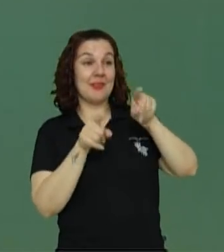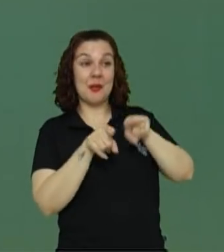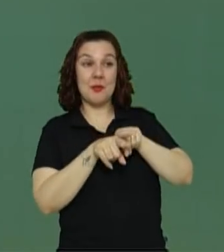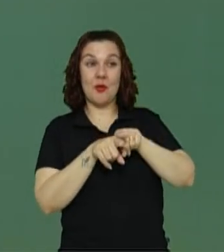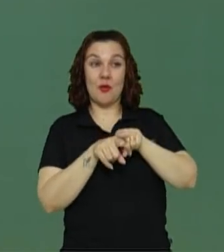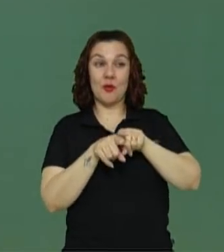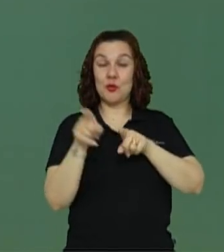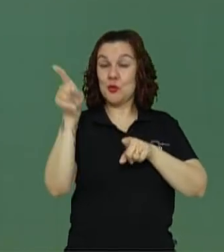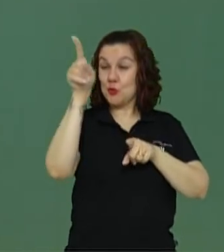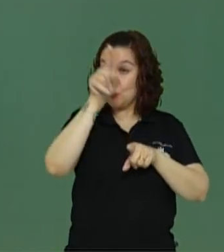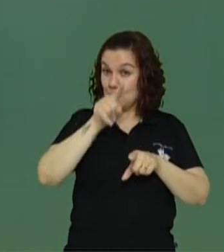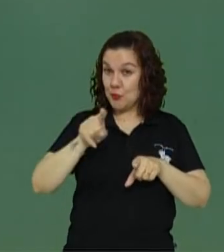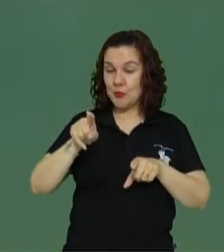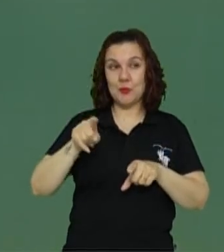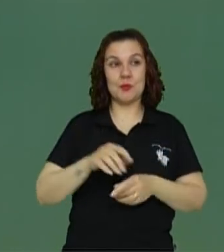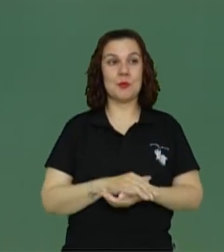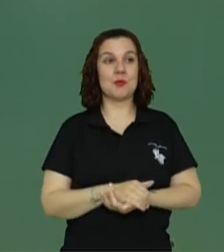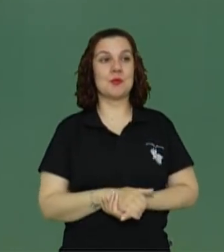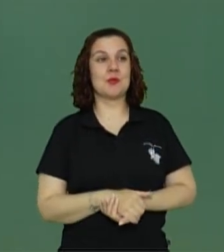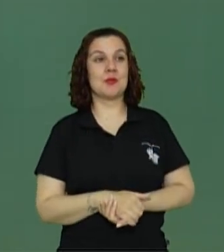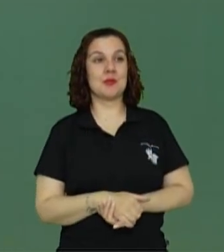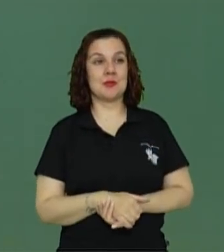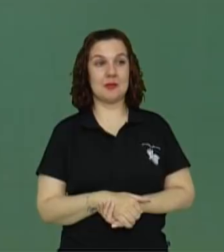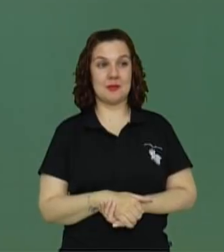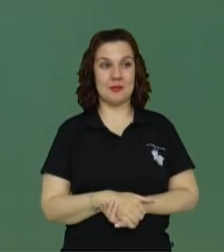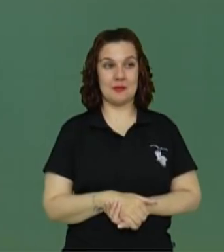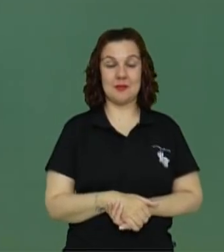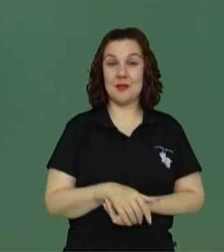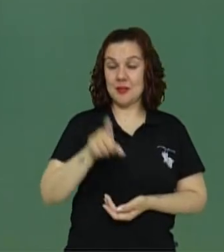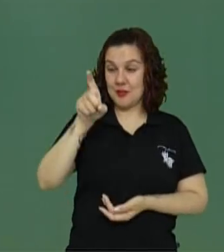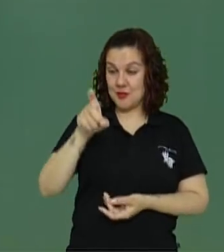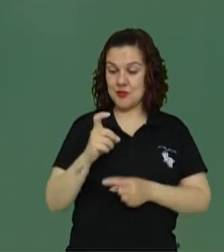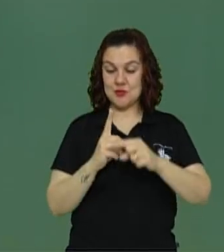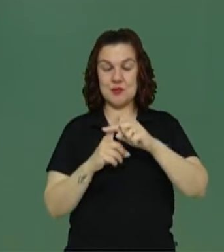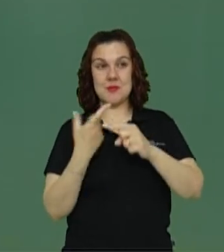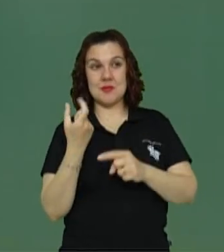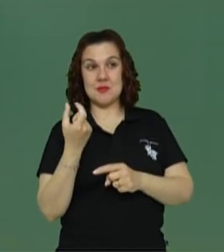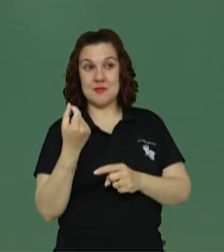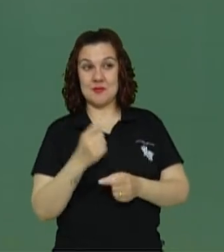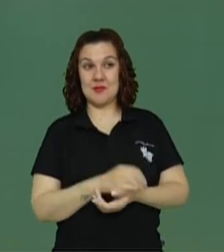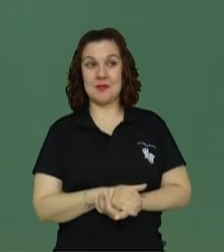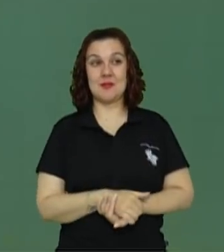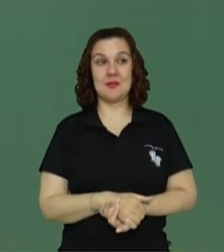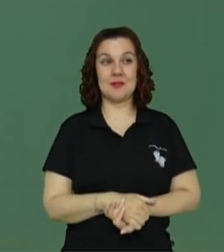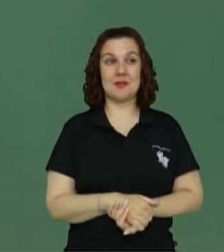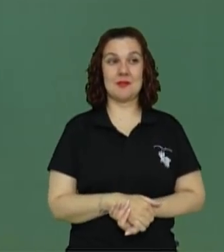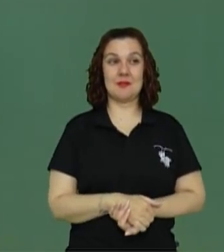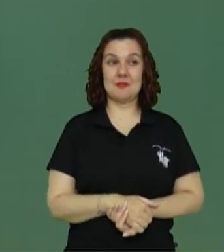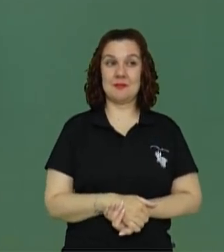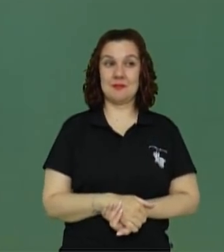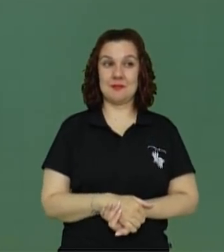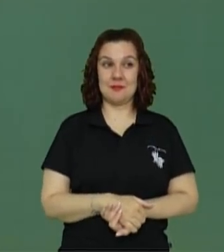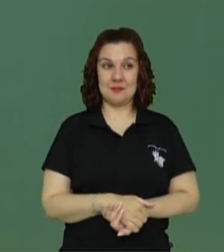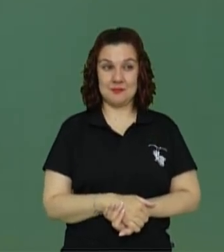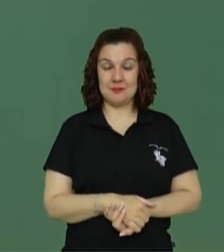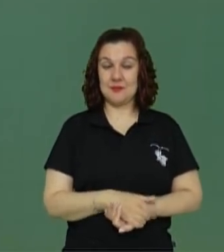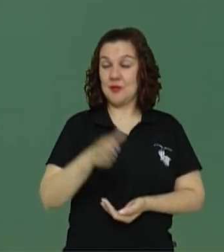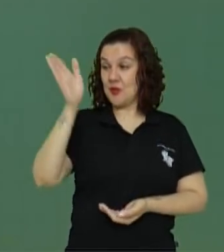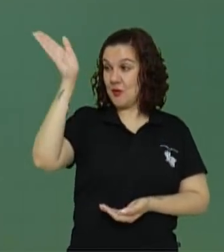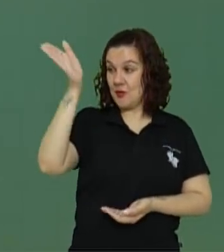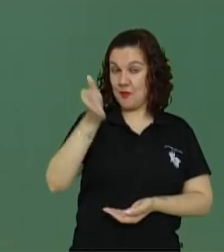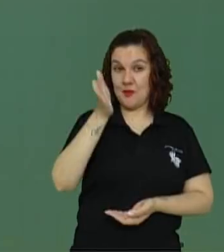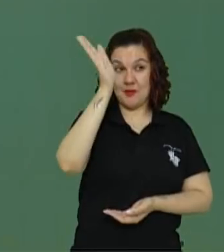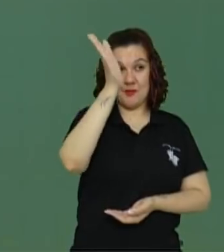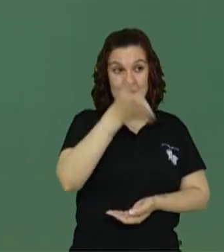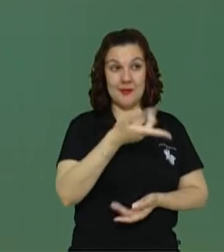aqui vai dividir por x mais 20, né? Que essa é a ideia da simplificação. Vai dividir por x mais 20